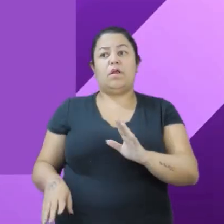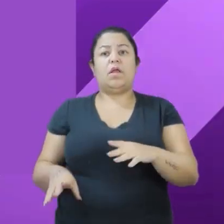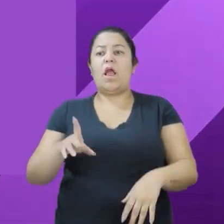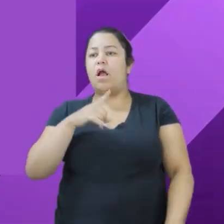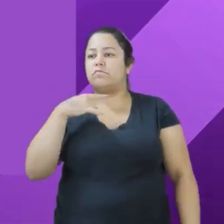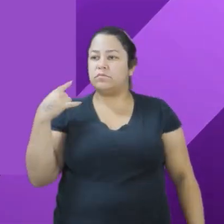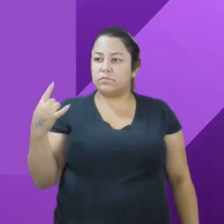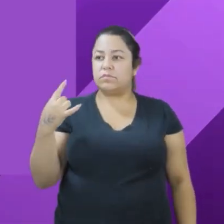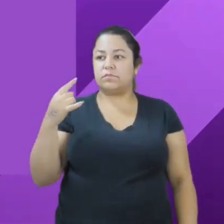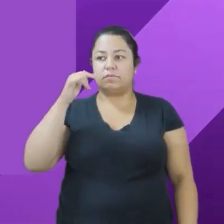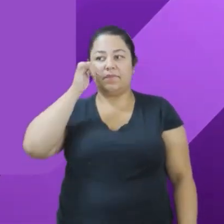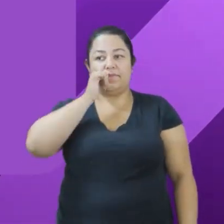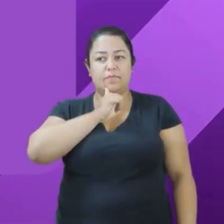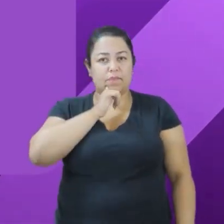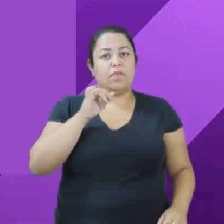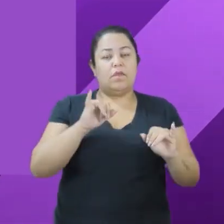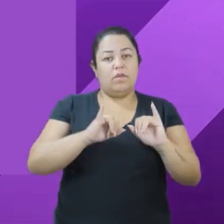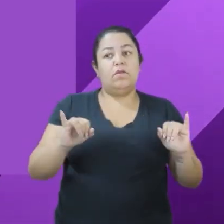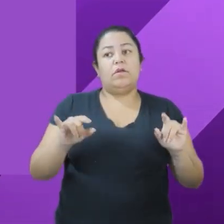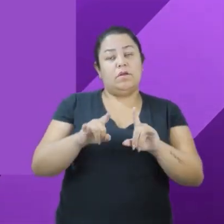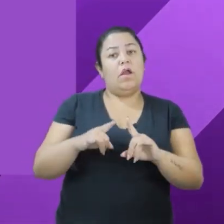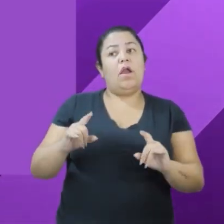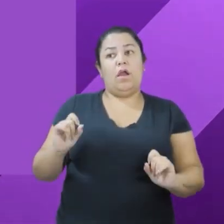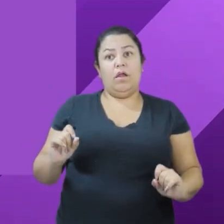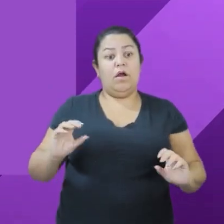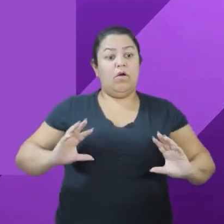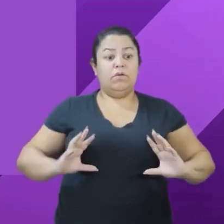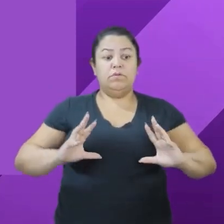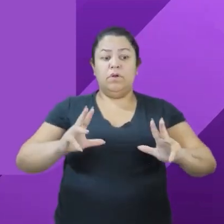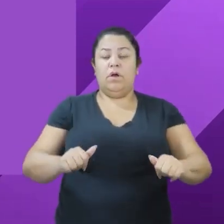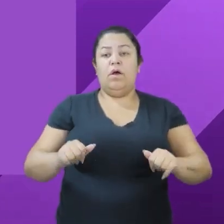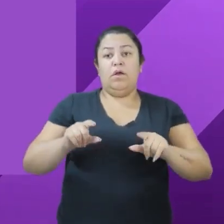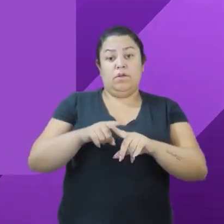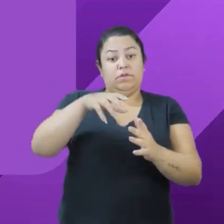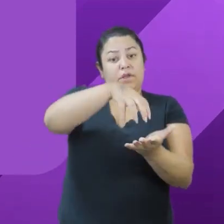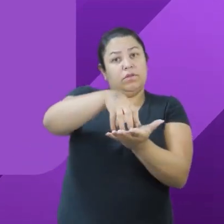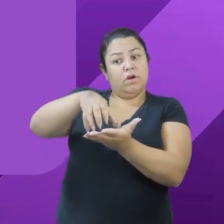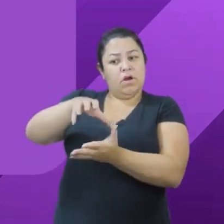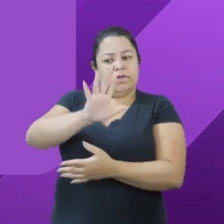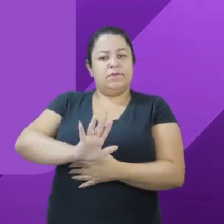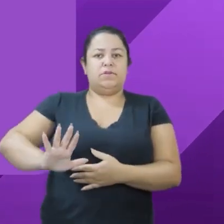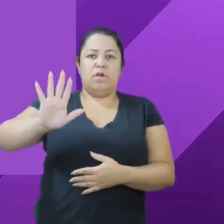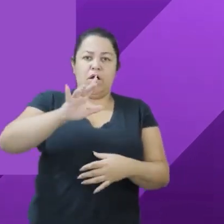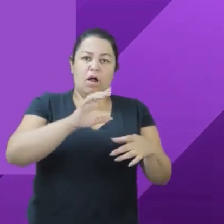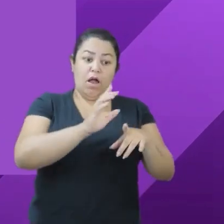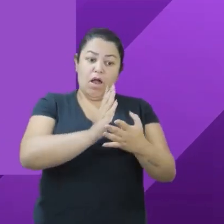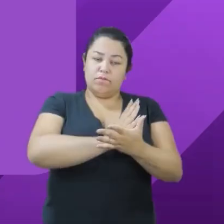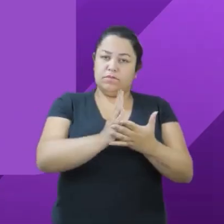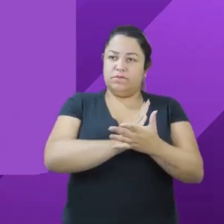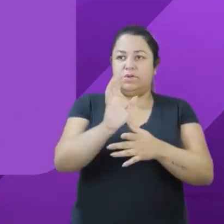mulher. Esses dados eles são alarmantes em todo o território nacional, embora alguns estados